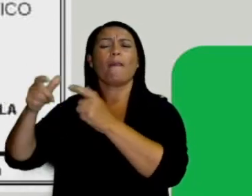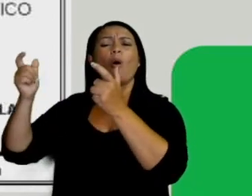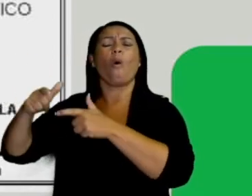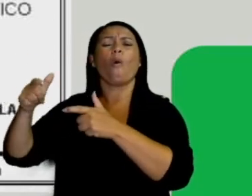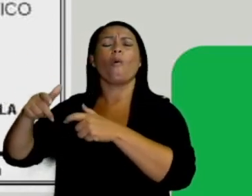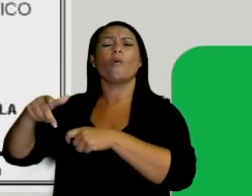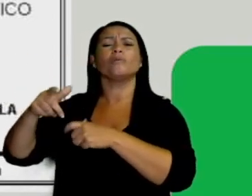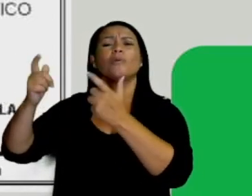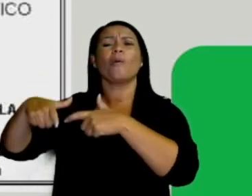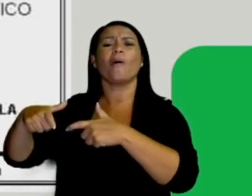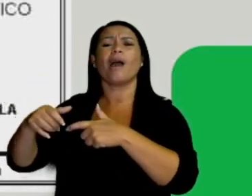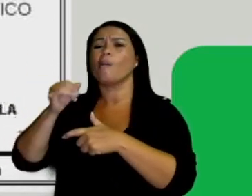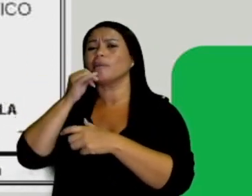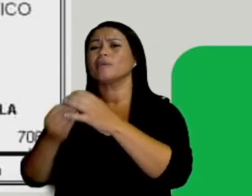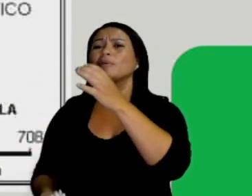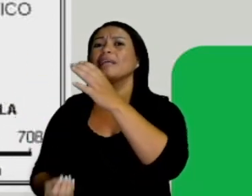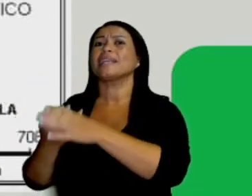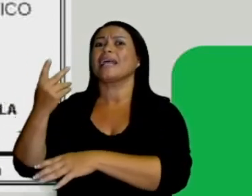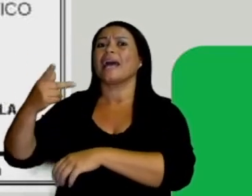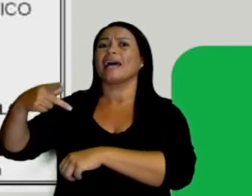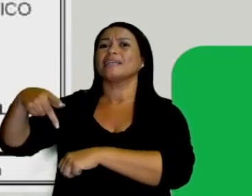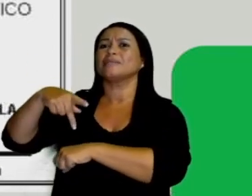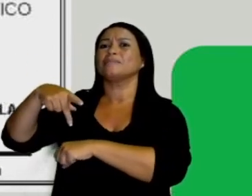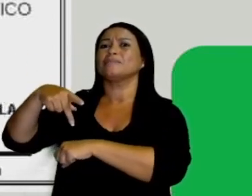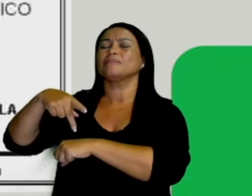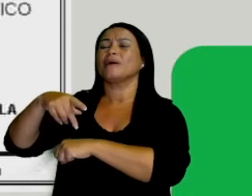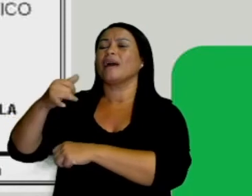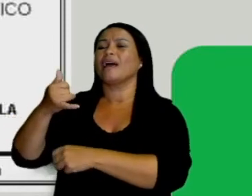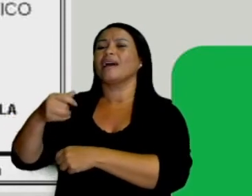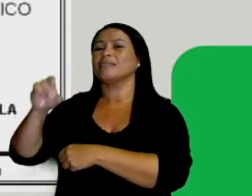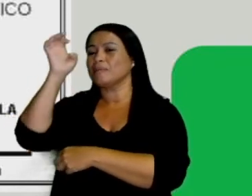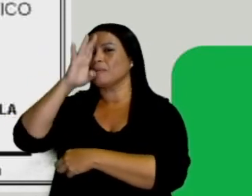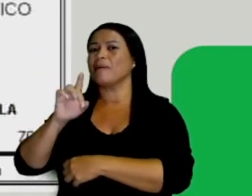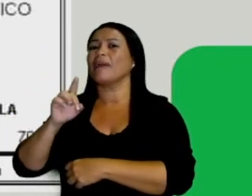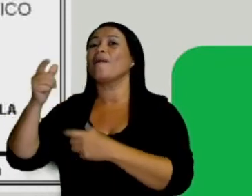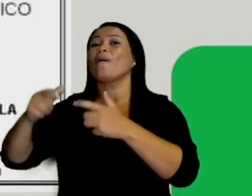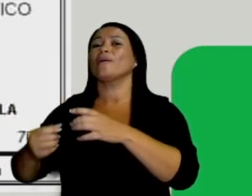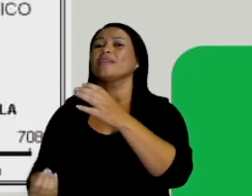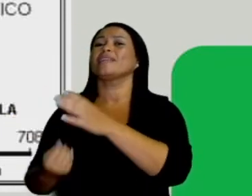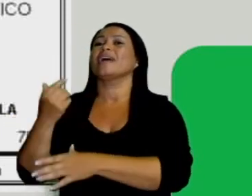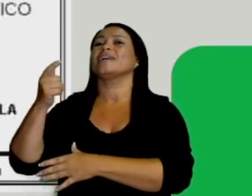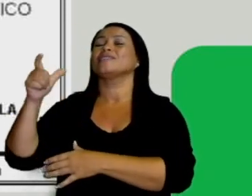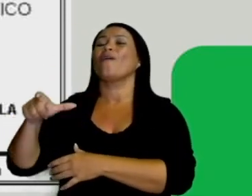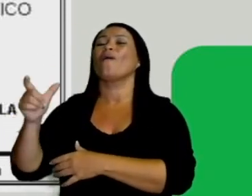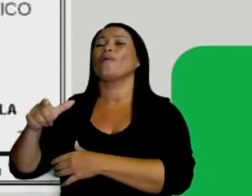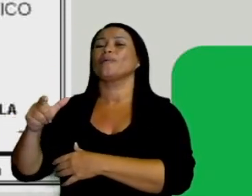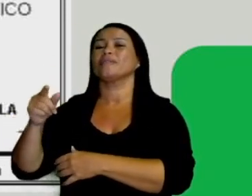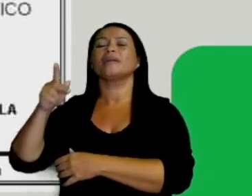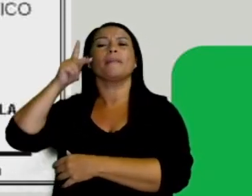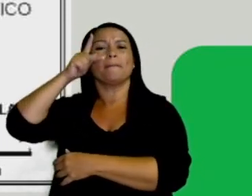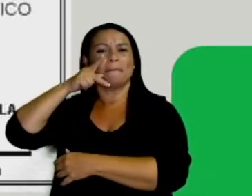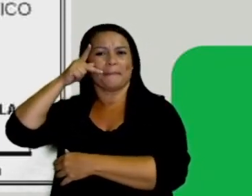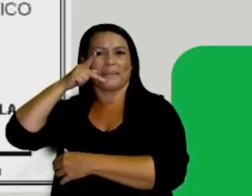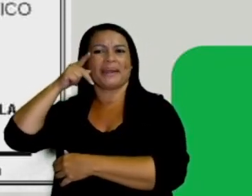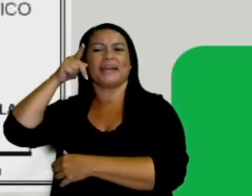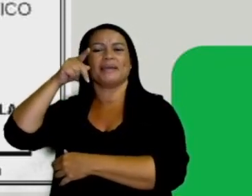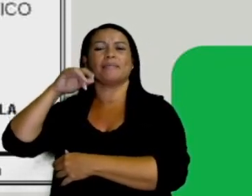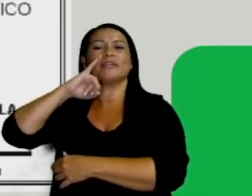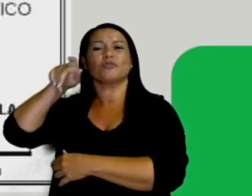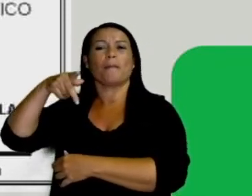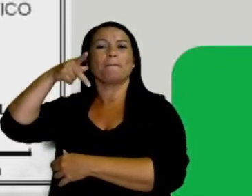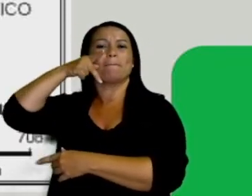local do Brasil onde o sol nasce primeiro? Ponta dos Seixas, em João Pessoa, na Paraíba, tá? É onde, no caso, por questões